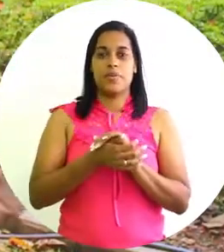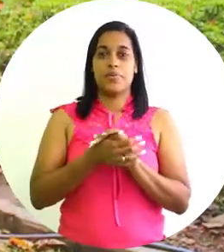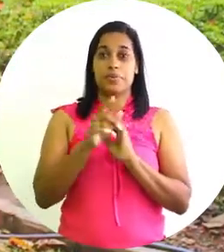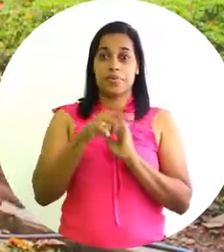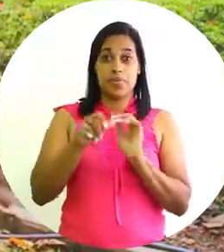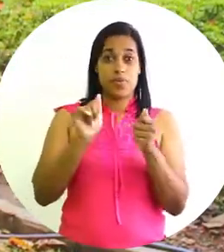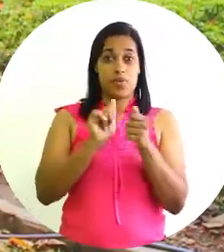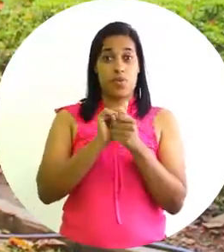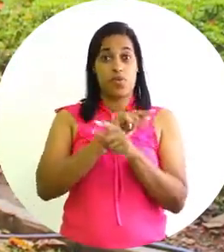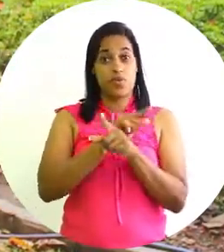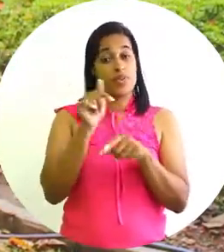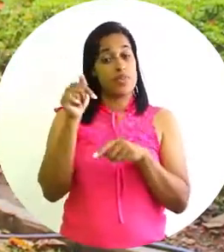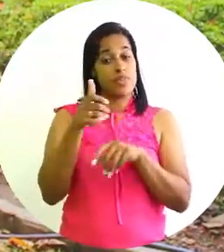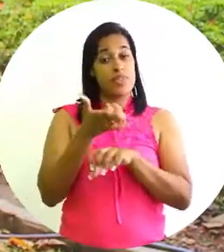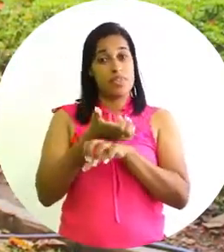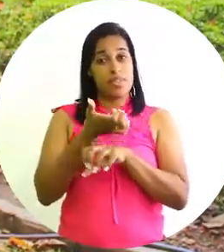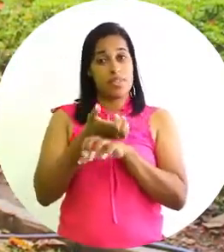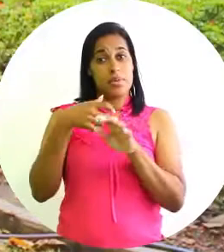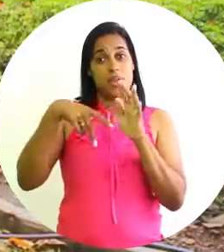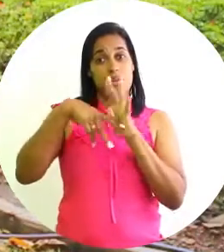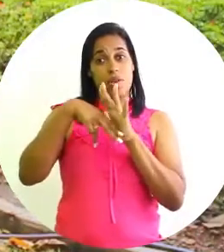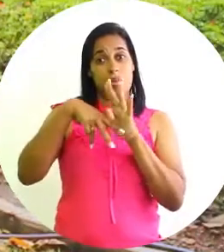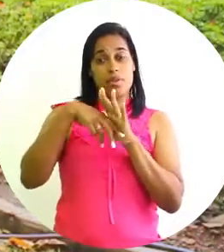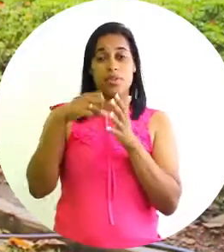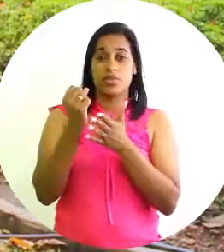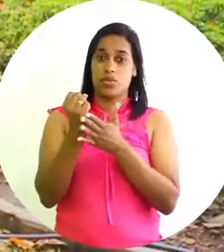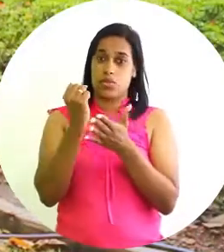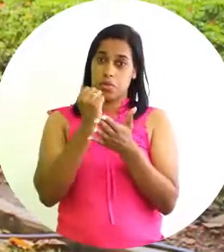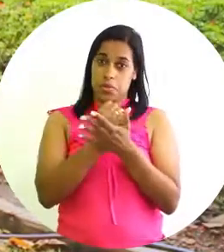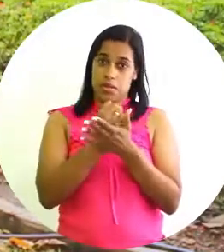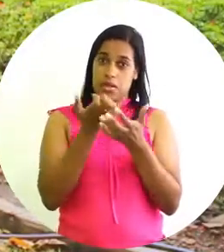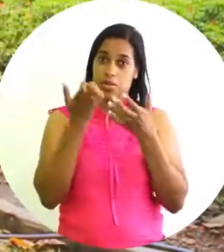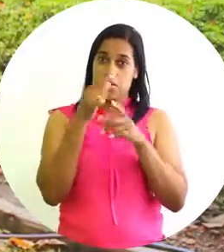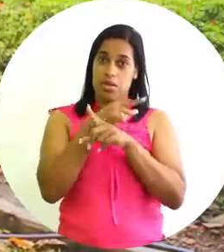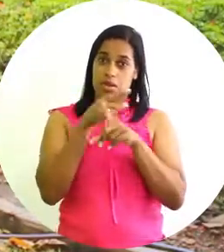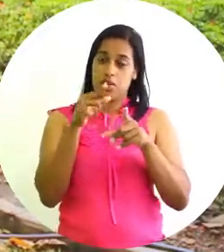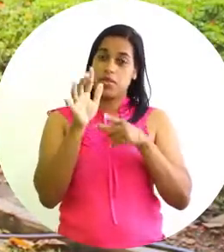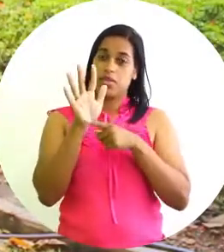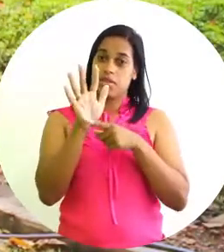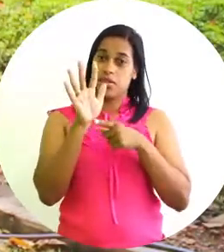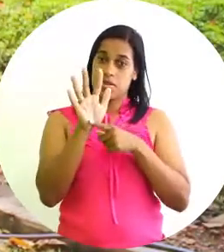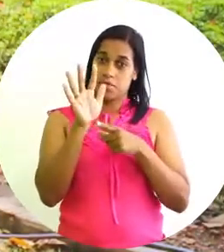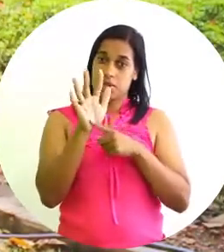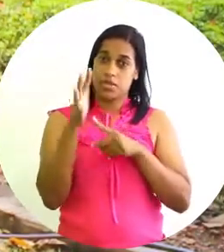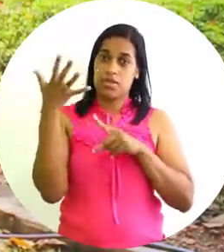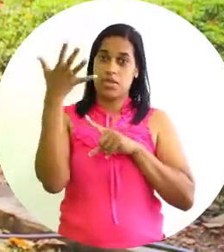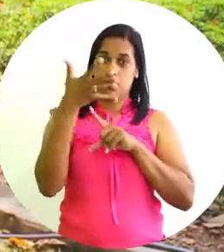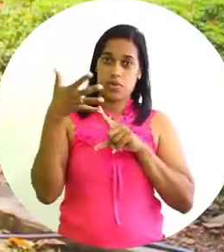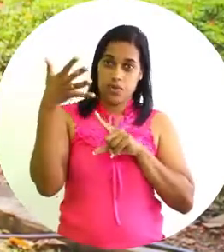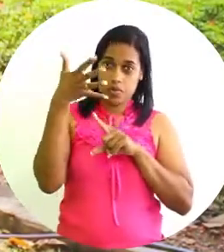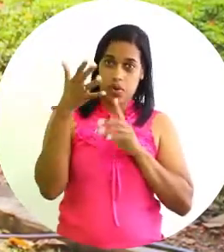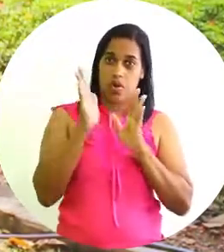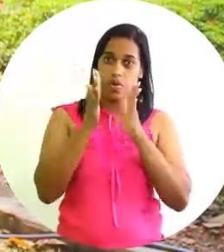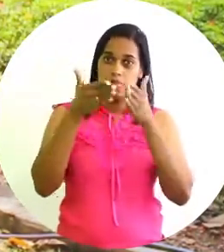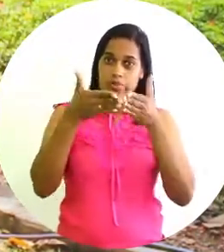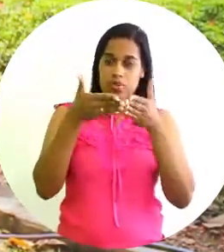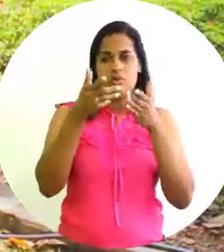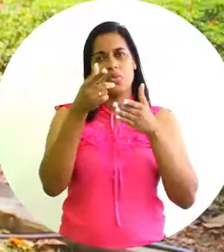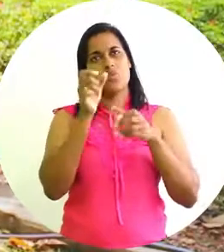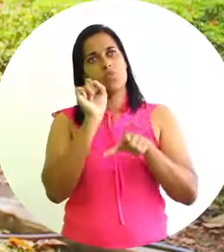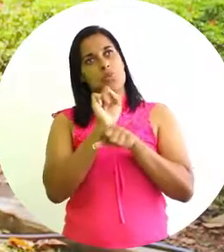com vocês nessa disciplina de normalização documentária. Eu quero que vocês se apresentem no fórum, digam quais são as